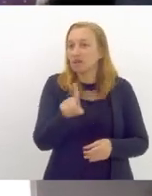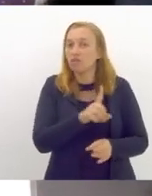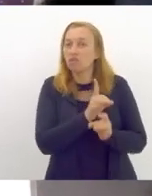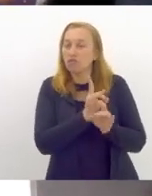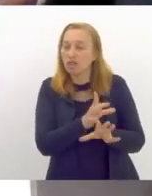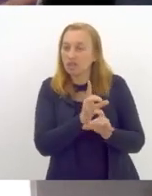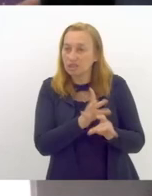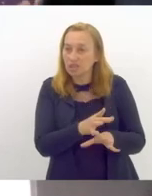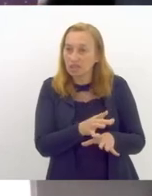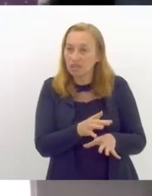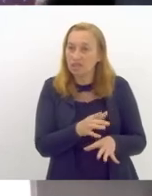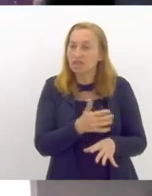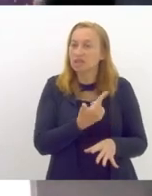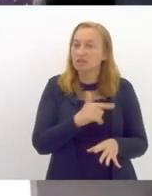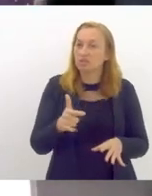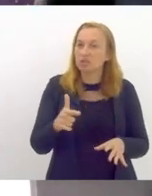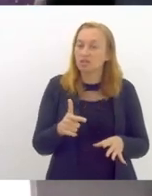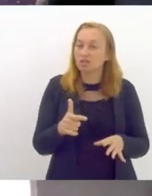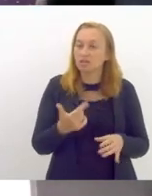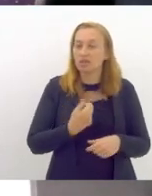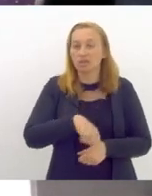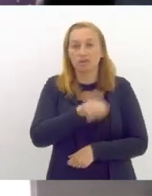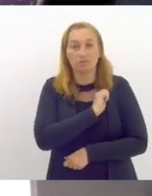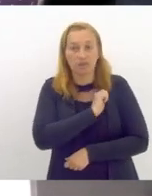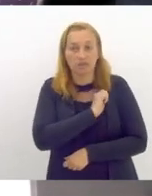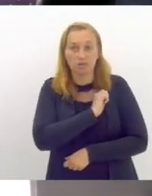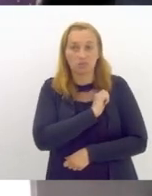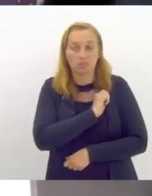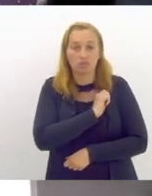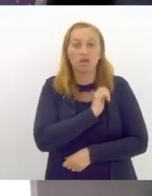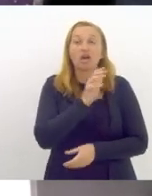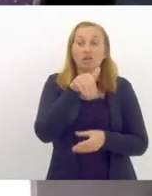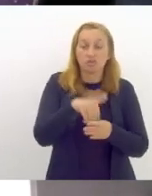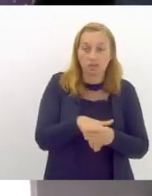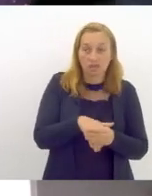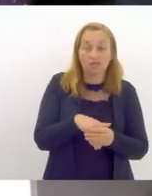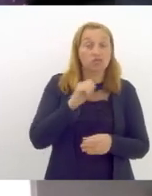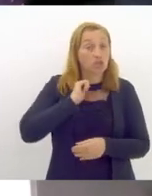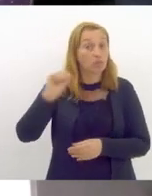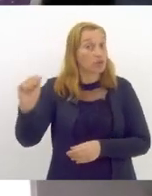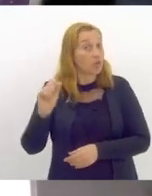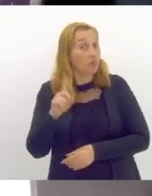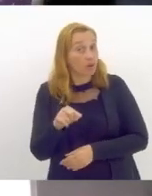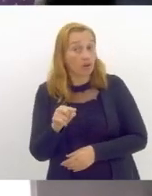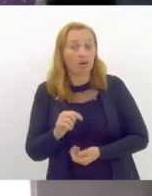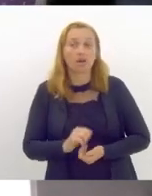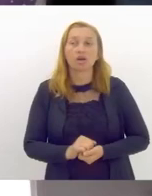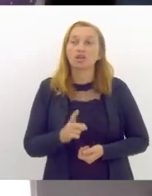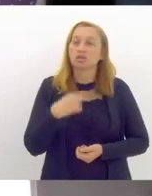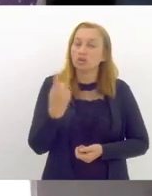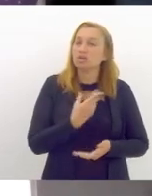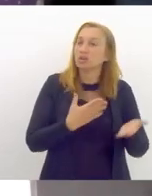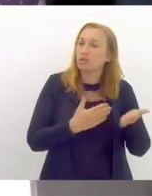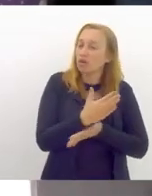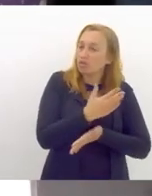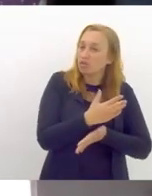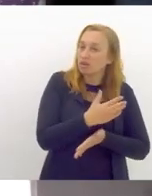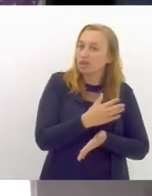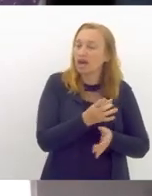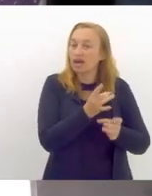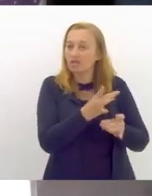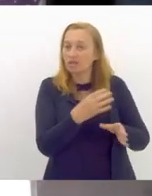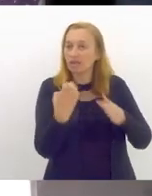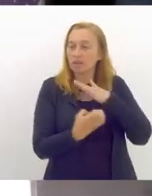se nós não tivéssemos o regime de recuperação a votação de Abril foi isso porque nós aprovamos a venda da